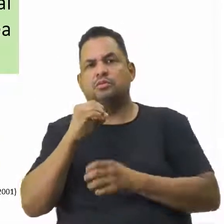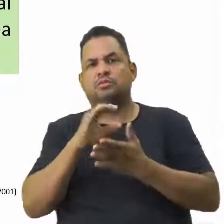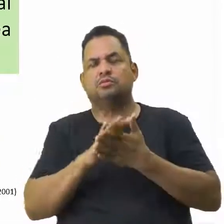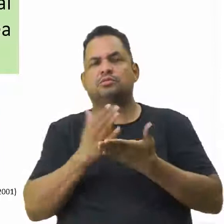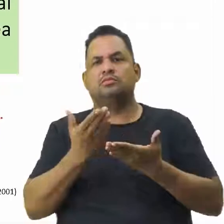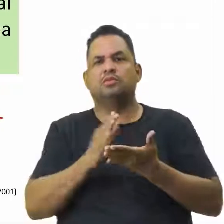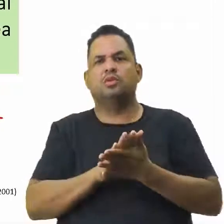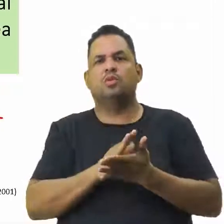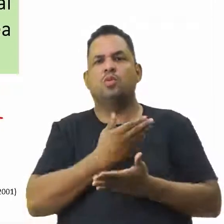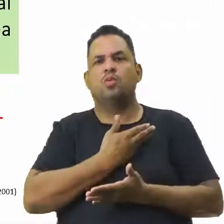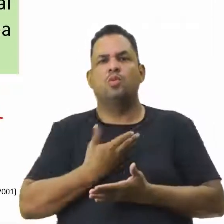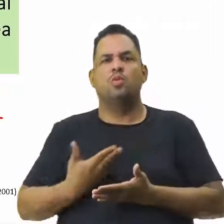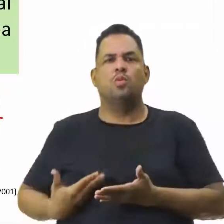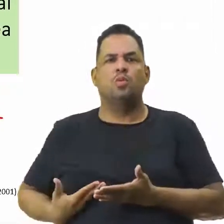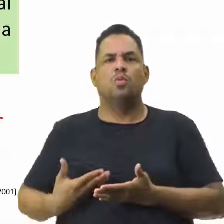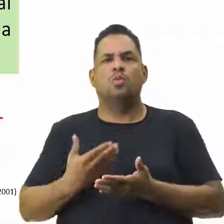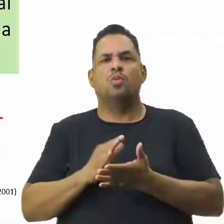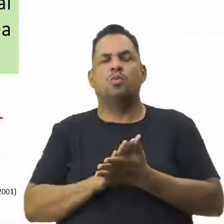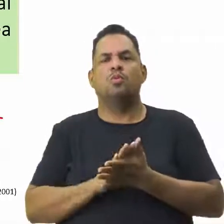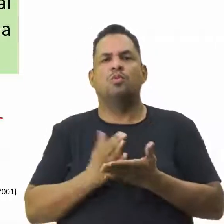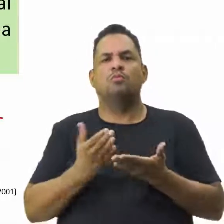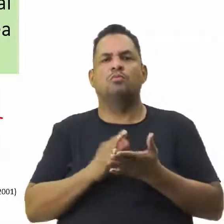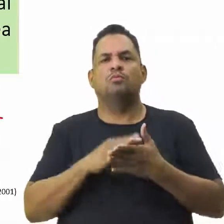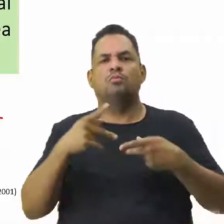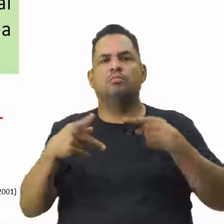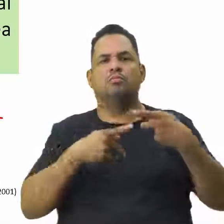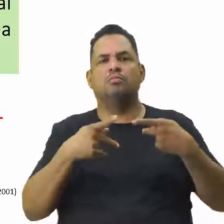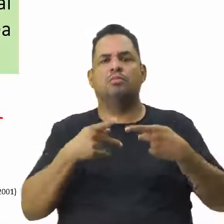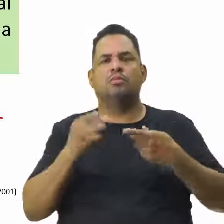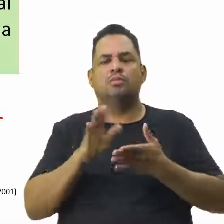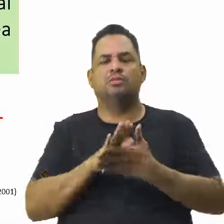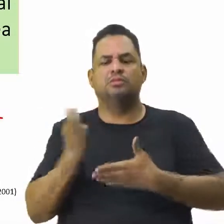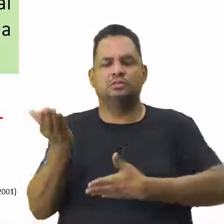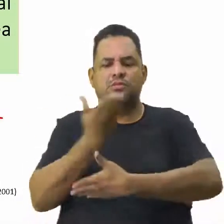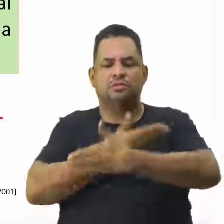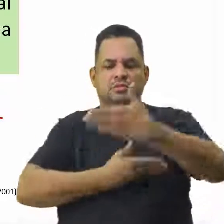federal faz o programa, ó, de integração nacional.